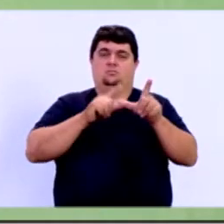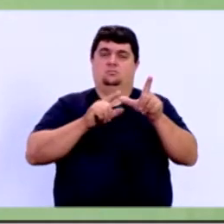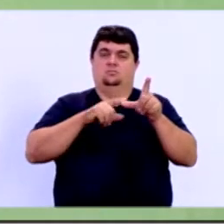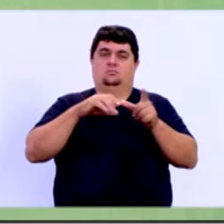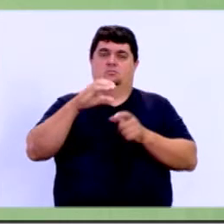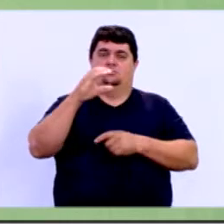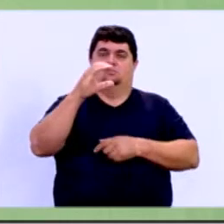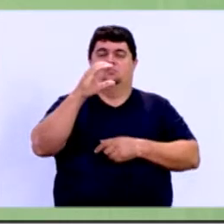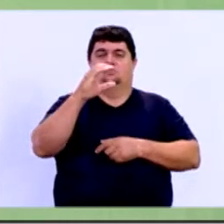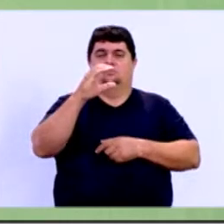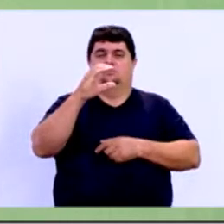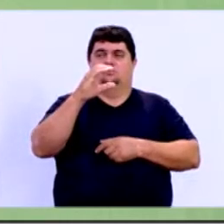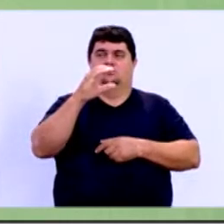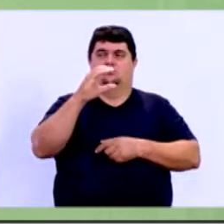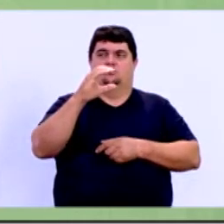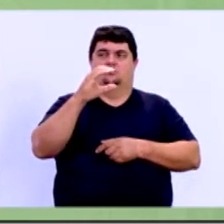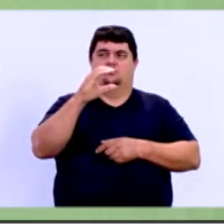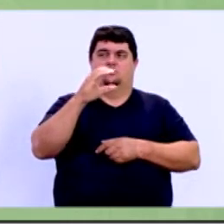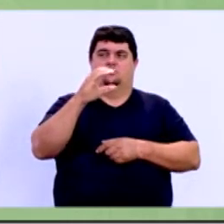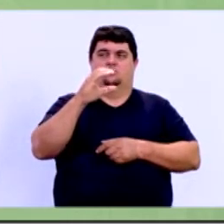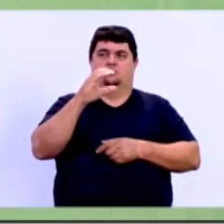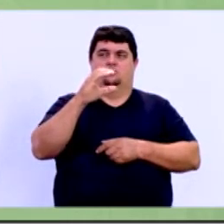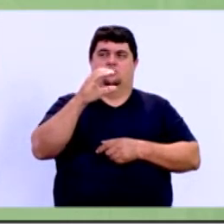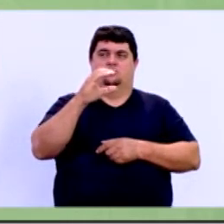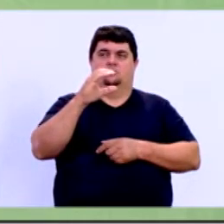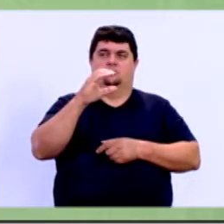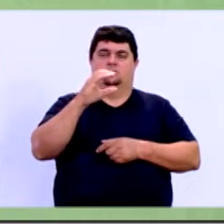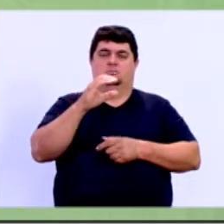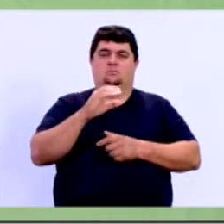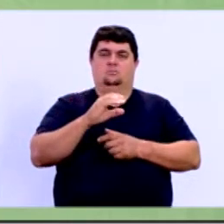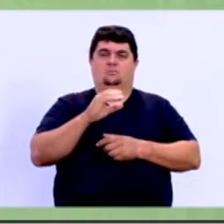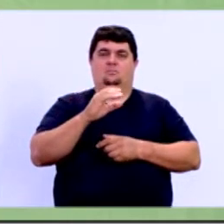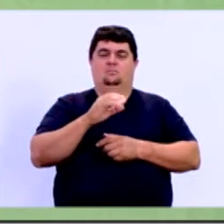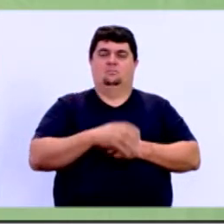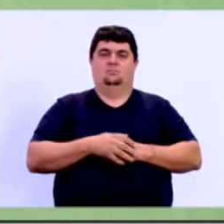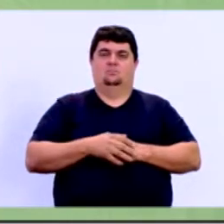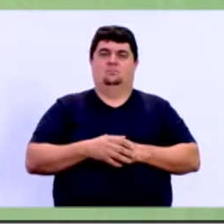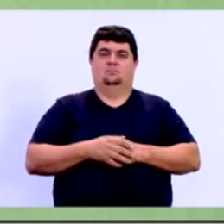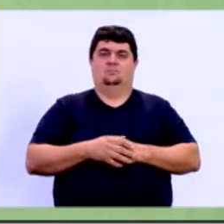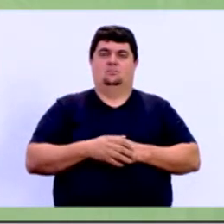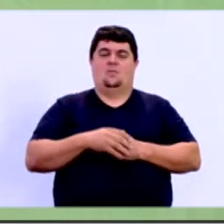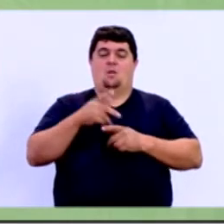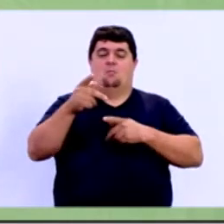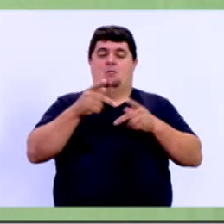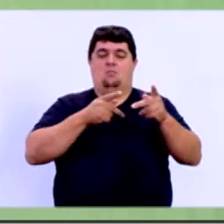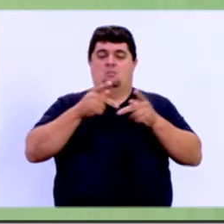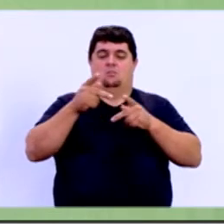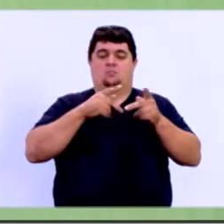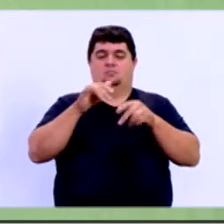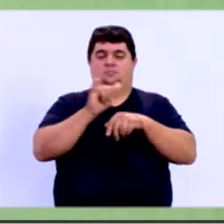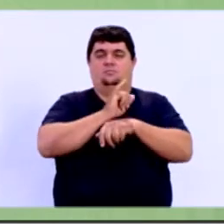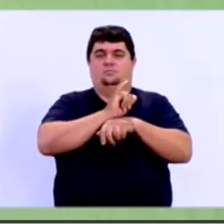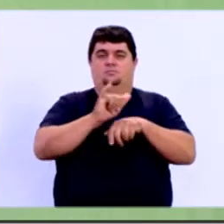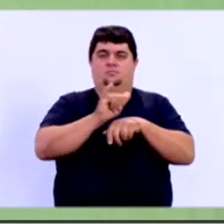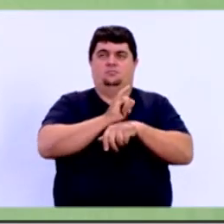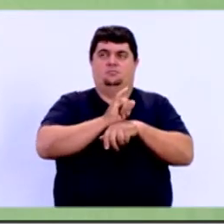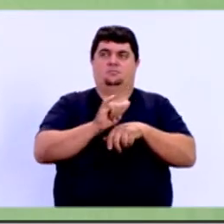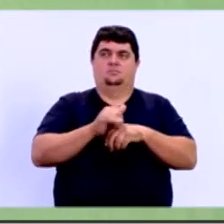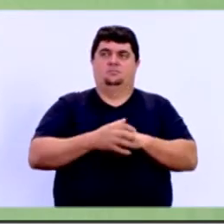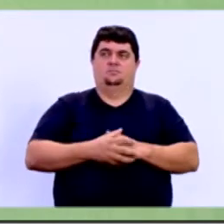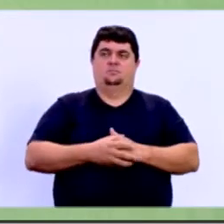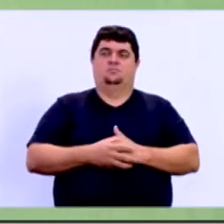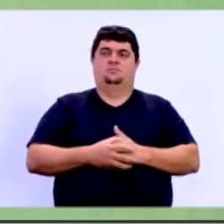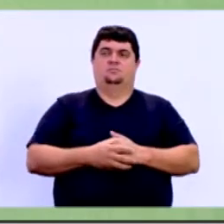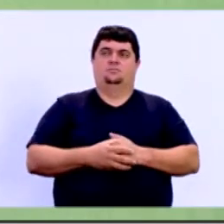letra C de coração, né? Planejamento estratégico, né?